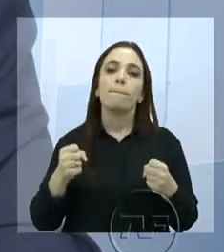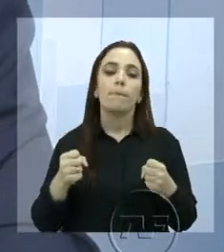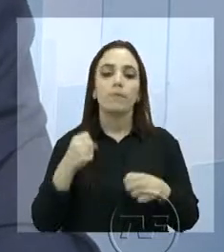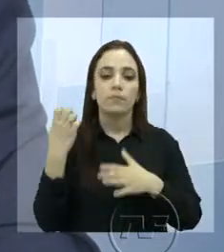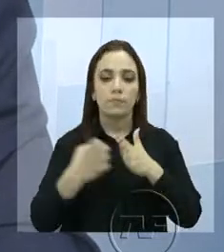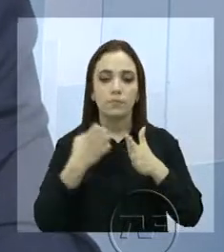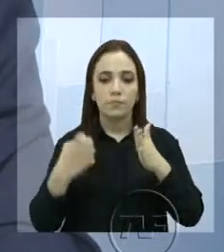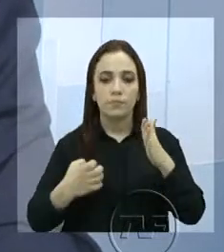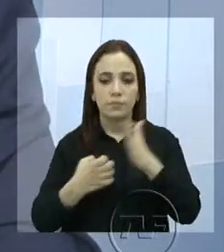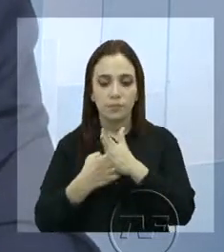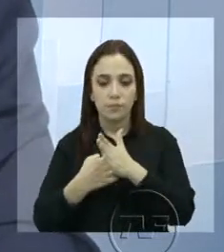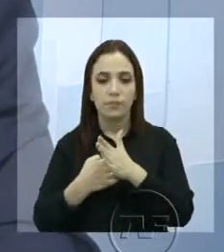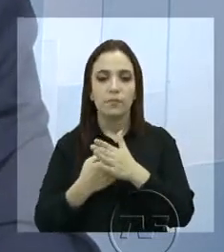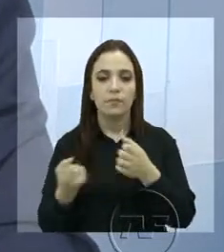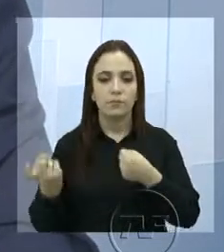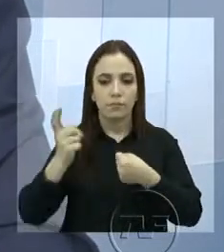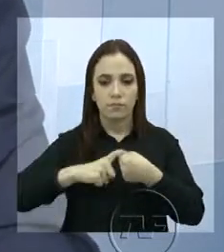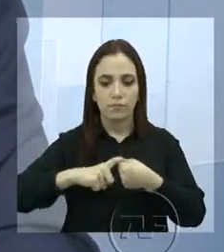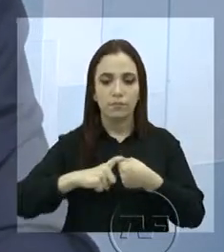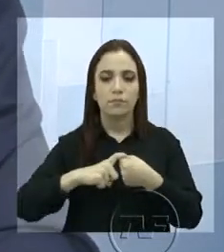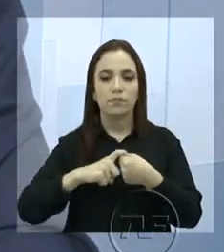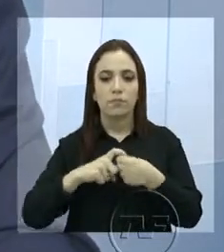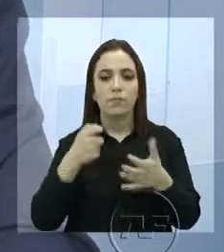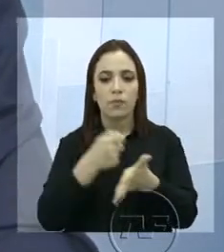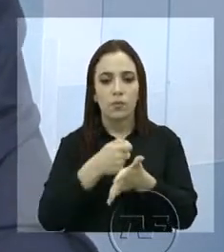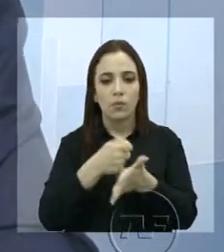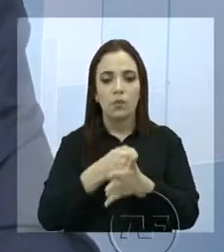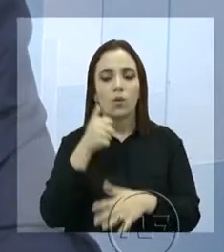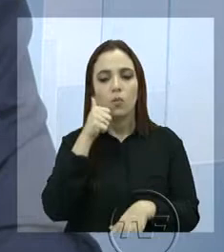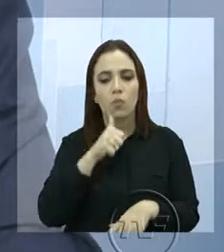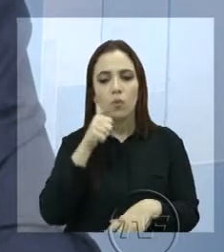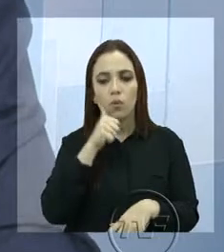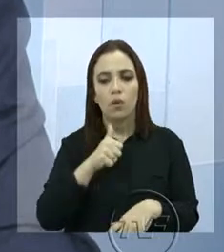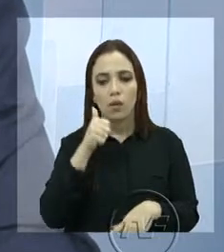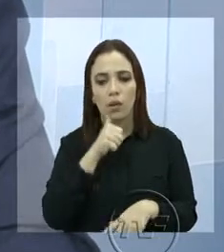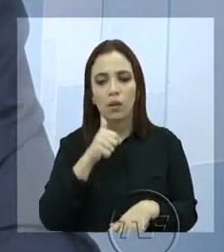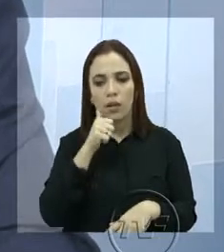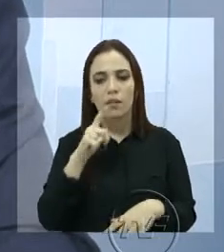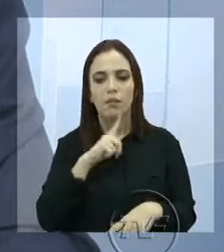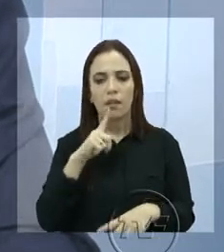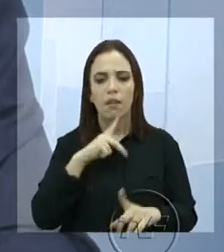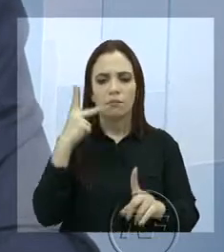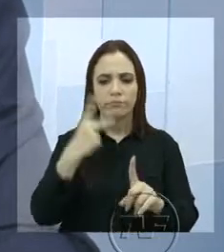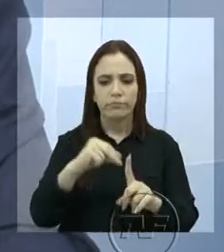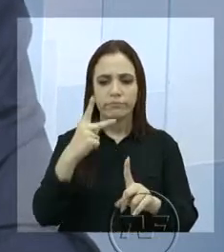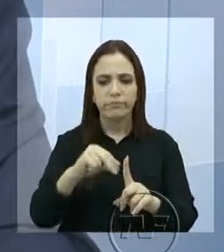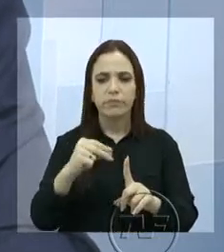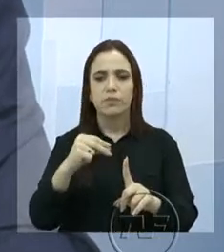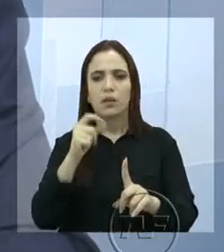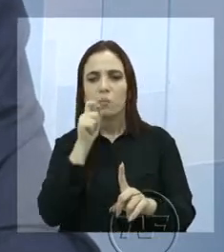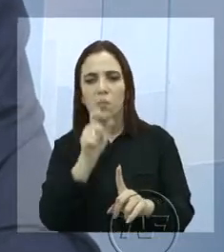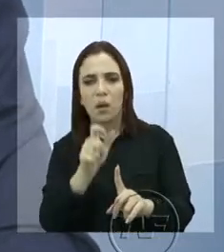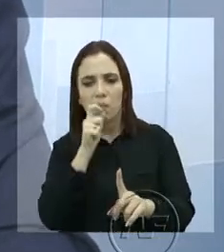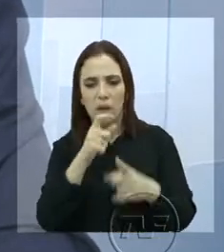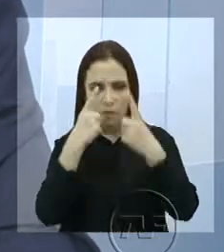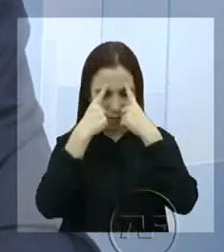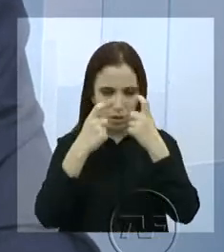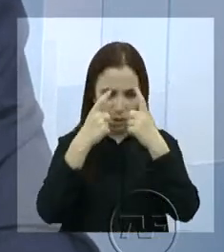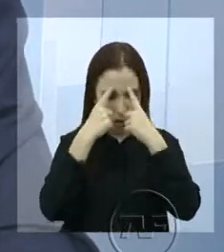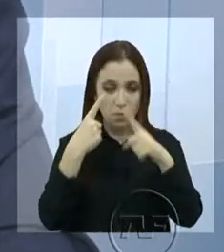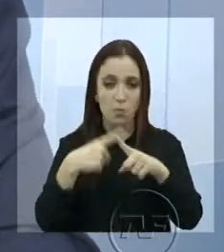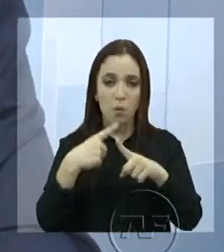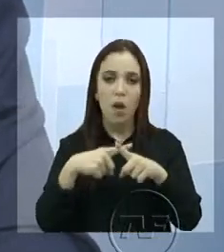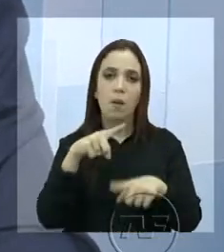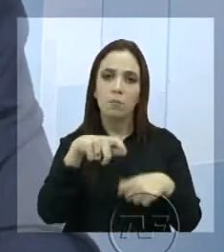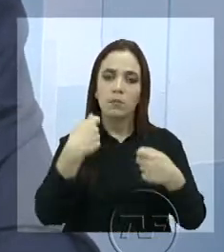prestadoras de serviço aos órgãos do município serem destinados às mulheres que sofrem algum tipo de violência doméstica, para que elas